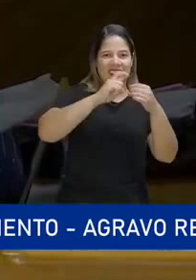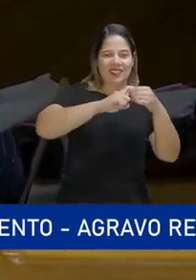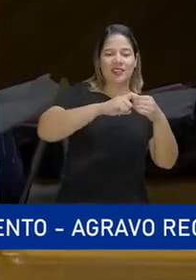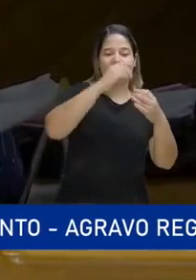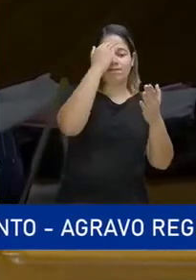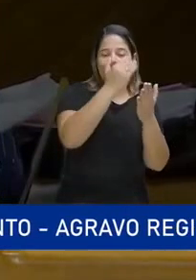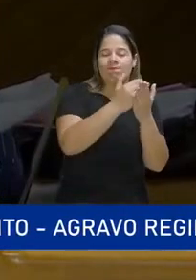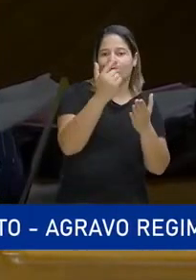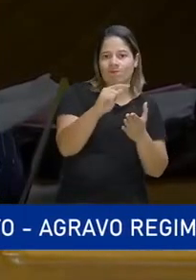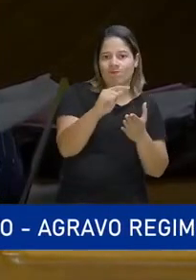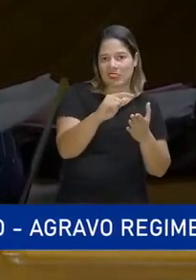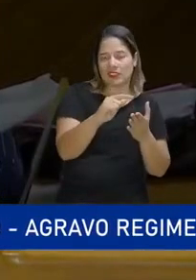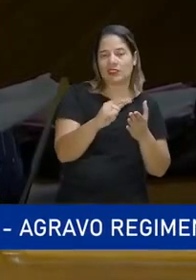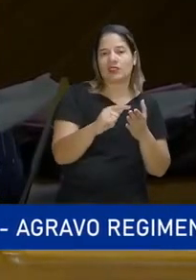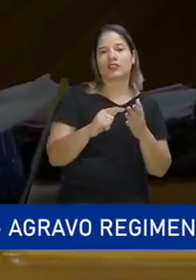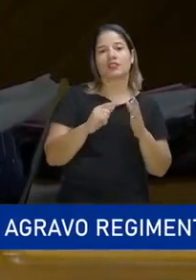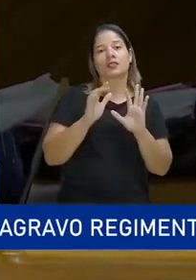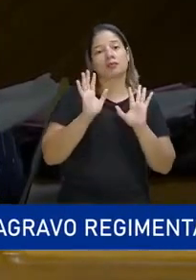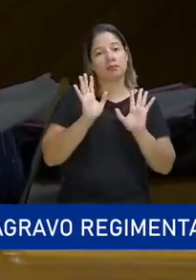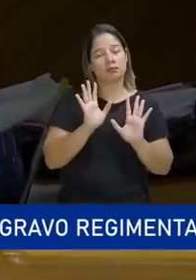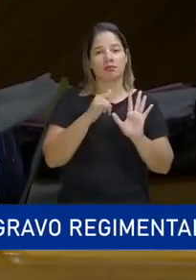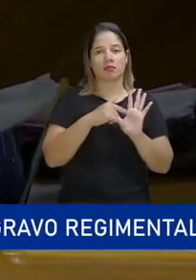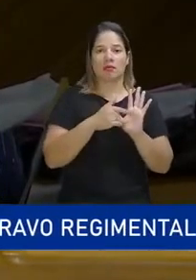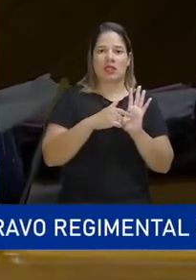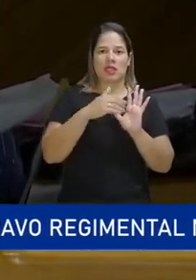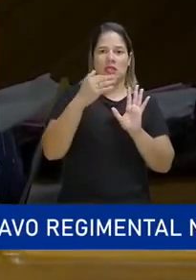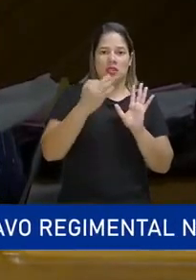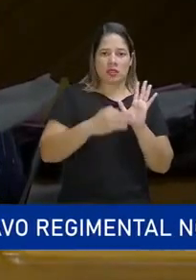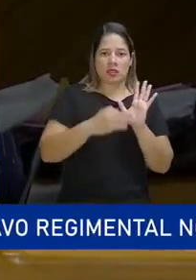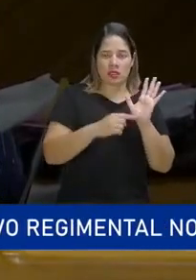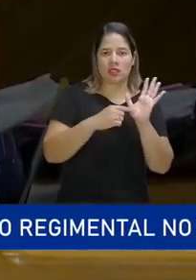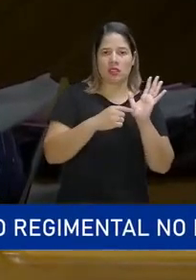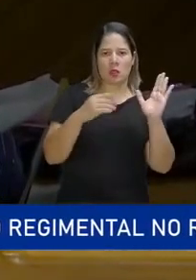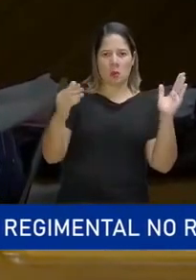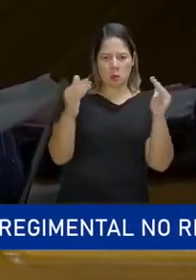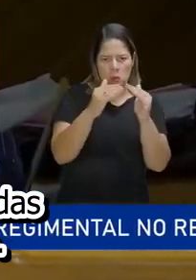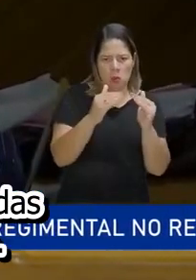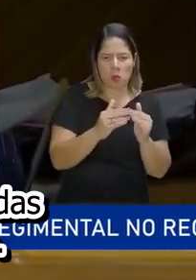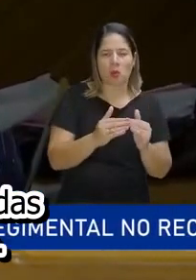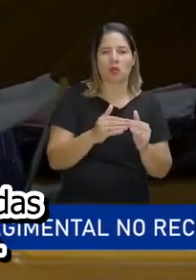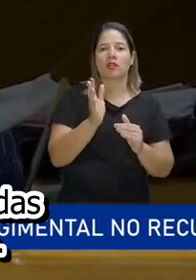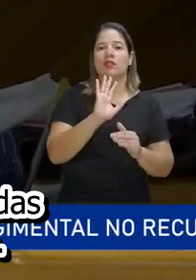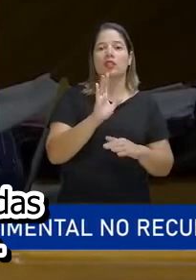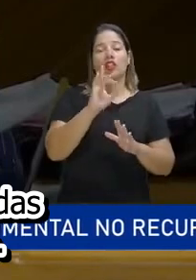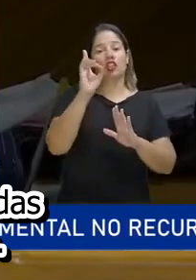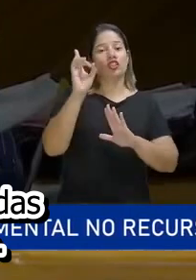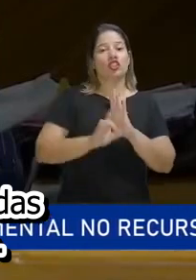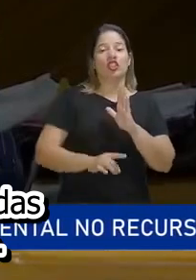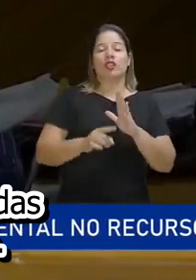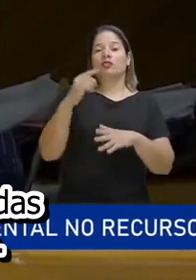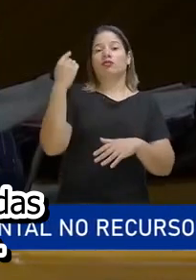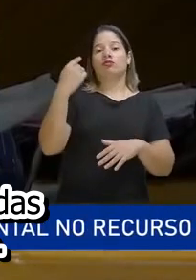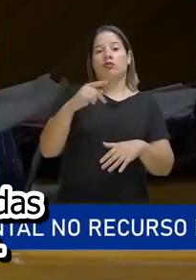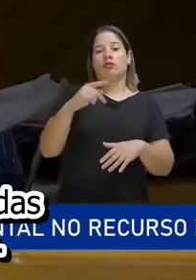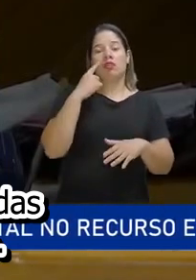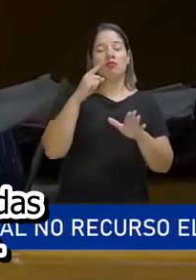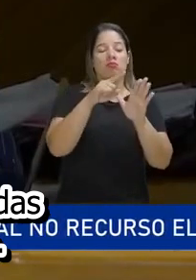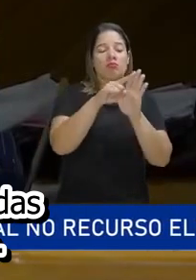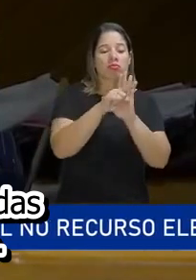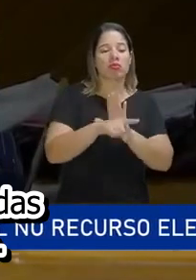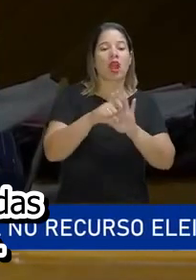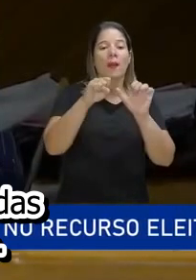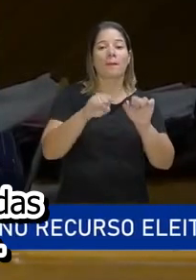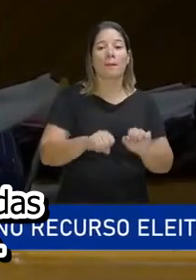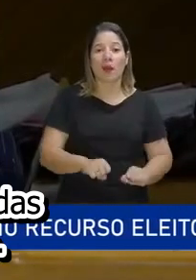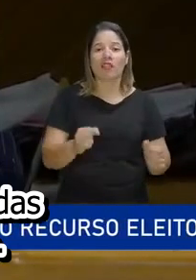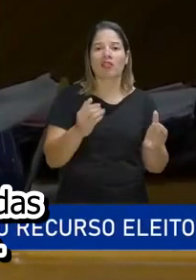agravante Fábio não torna inadequada a via, vez que o alegado direito do agravante e a análise das provas